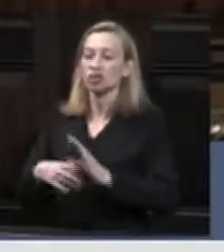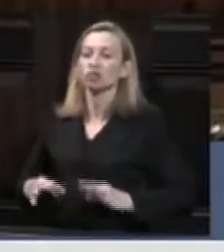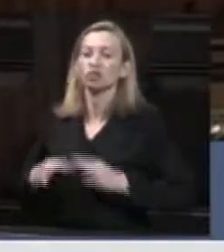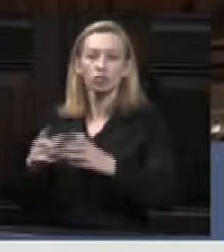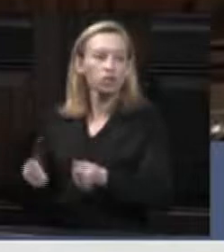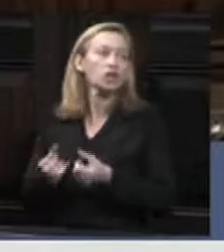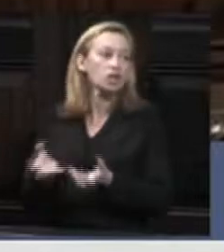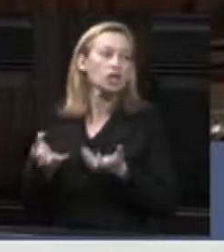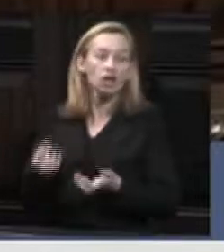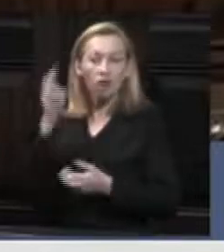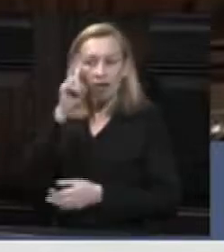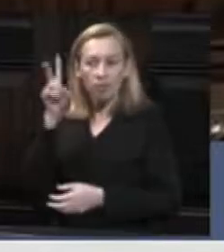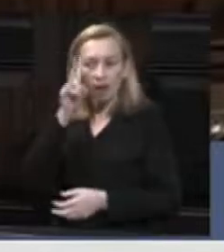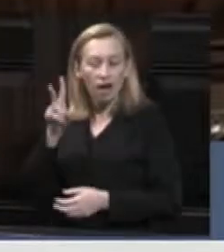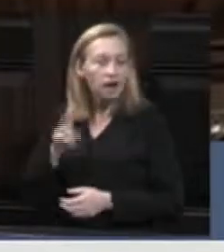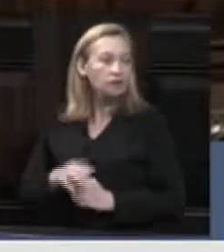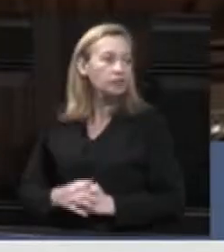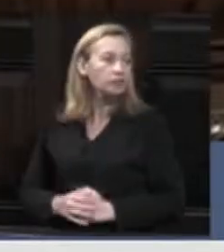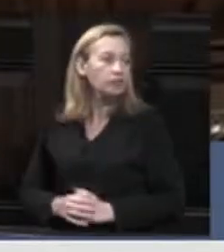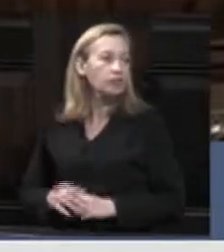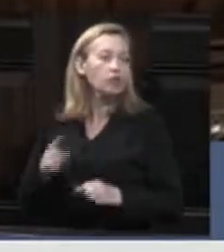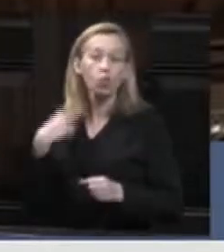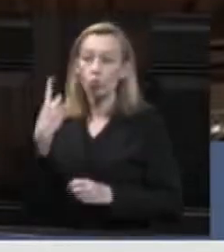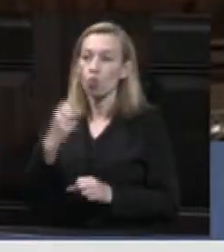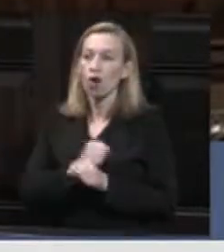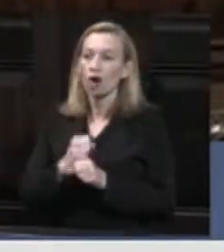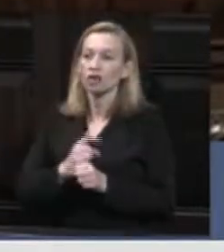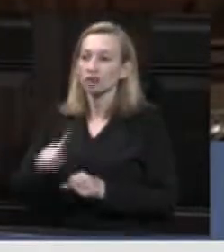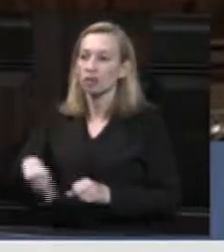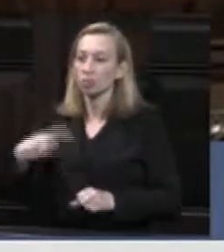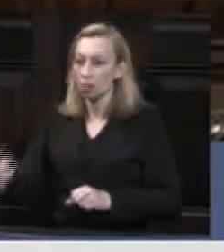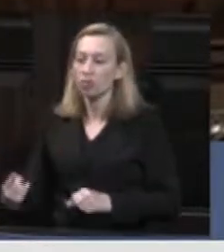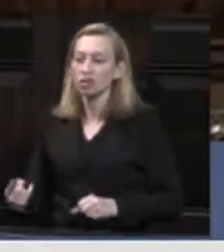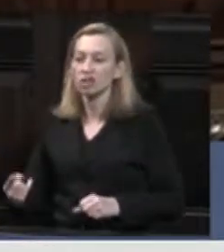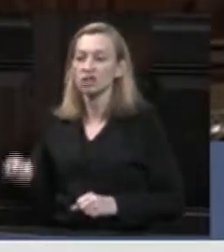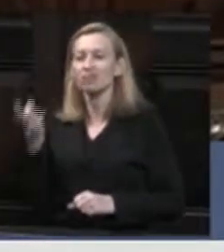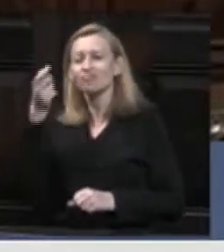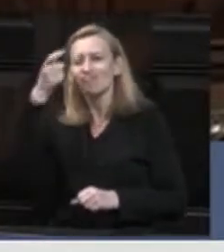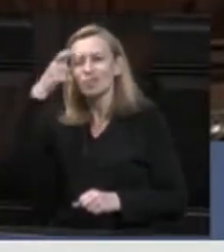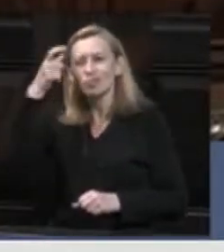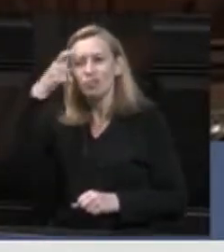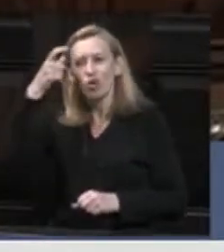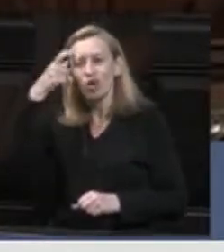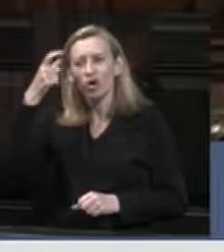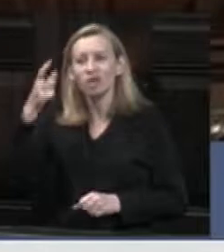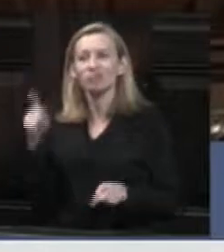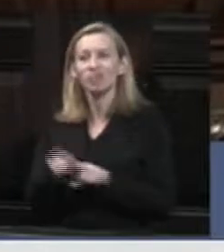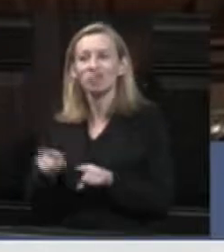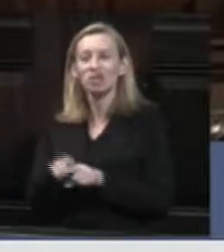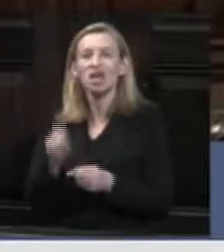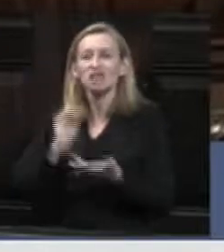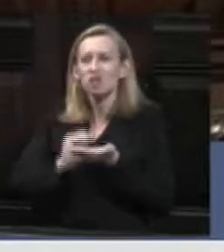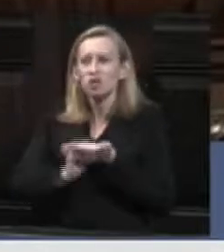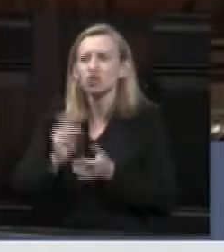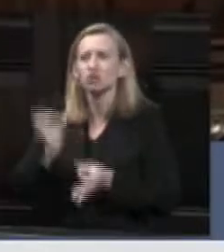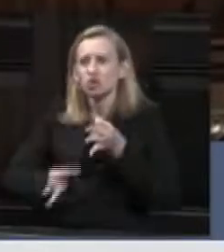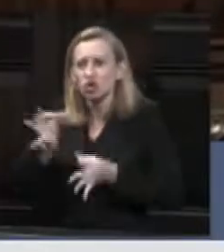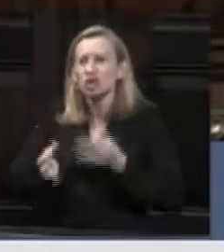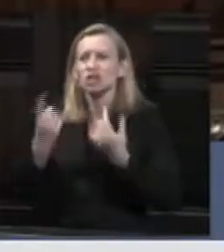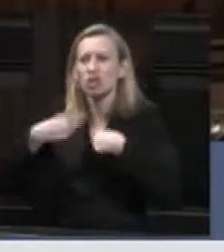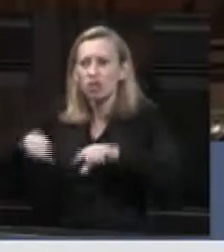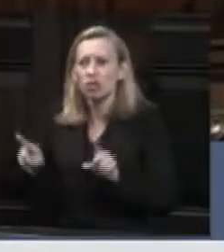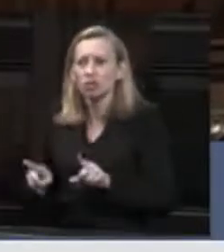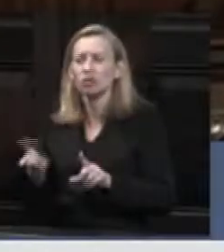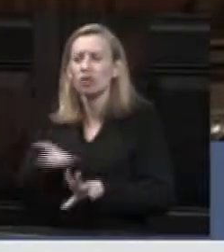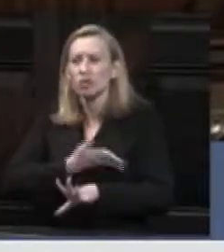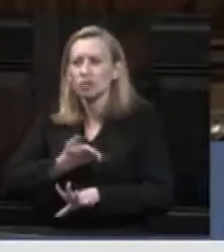aqui lembrar, exatamente um ano depois, a memória e a injustiça cometida contra o